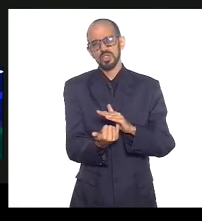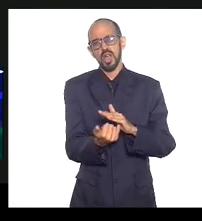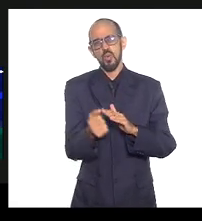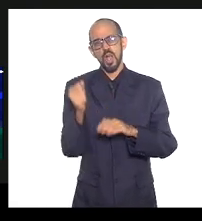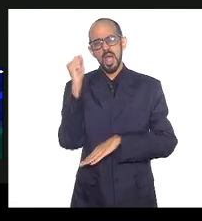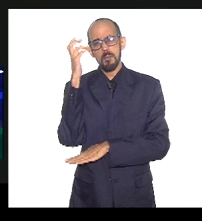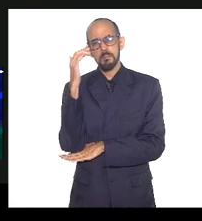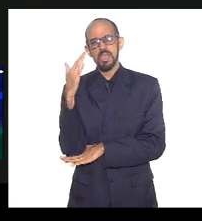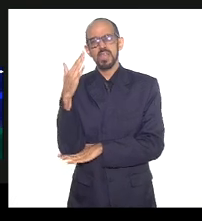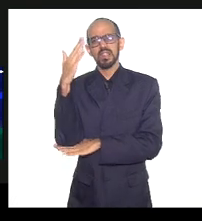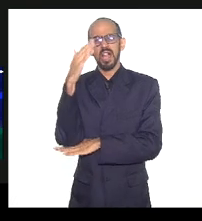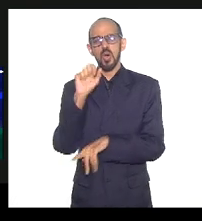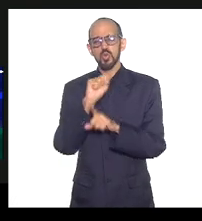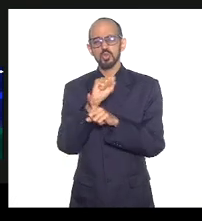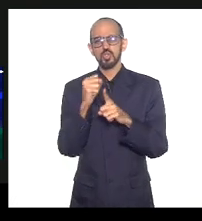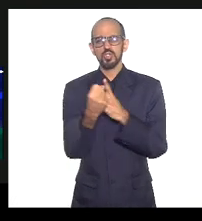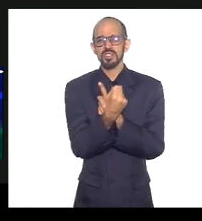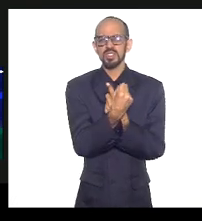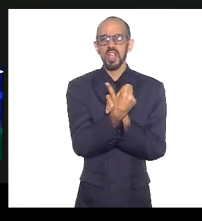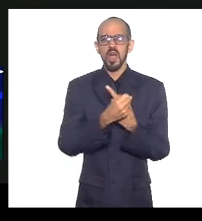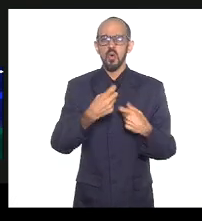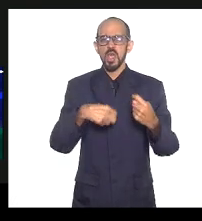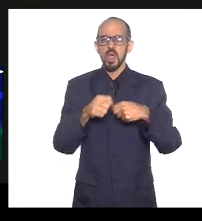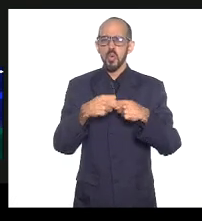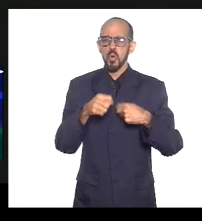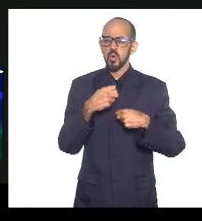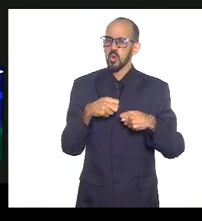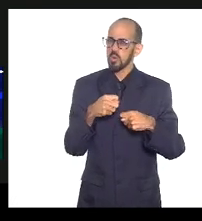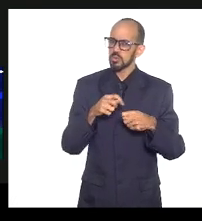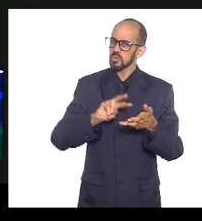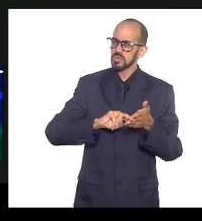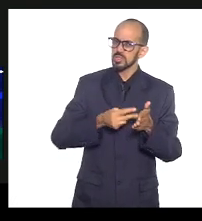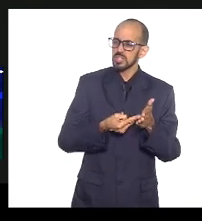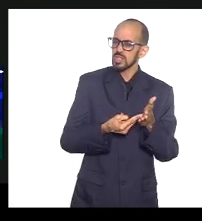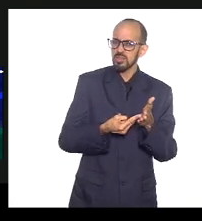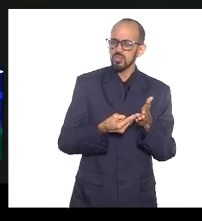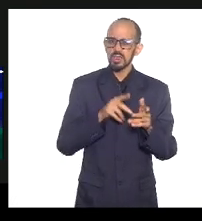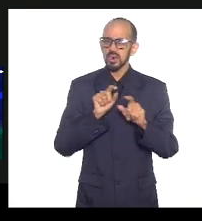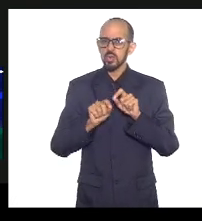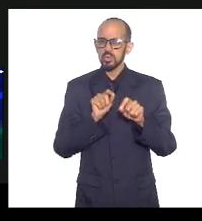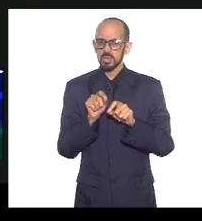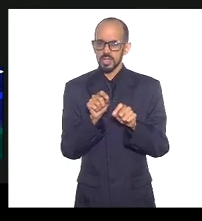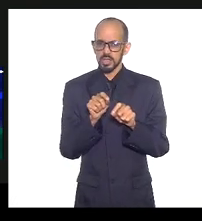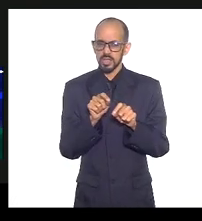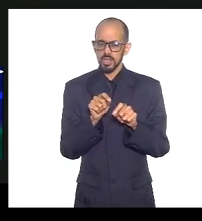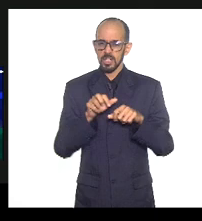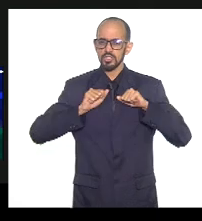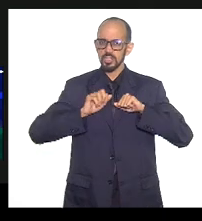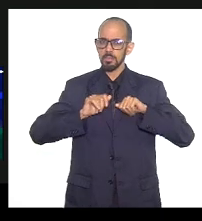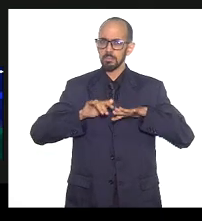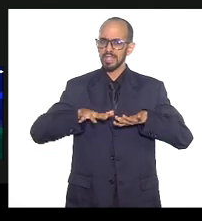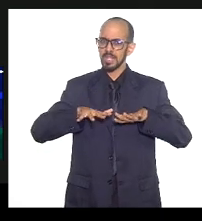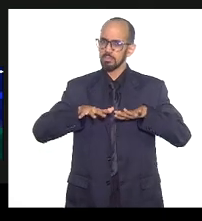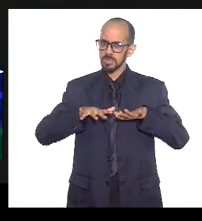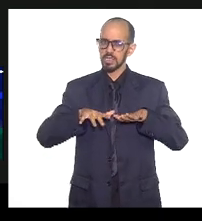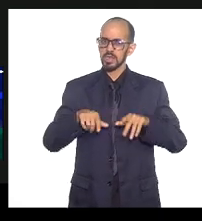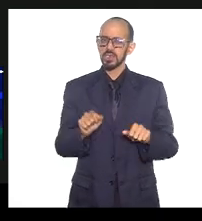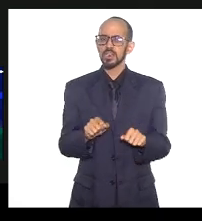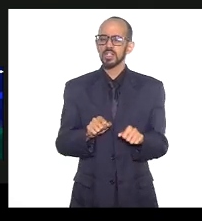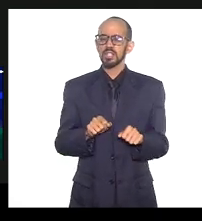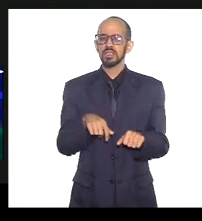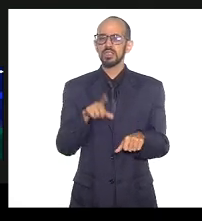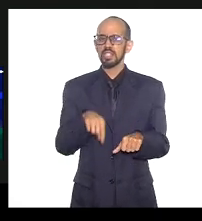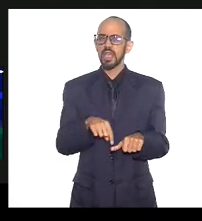ambiental como social como econômico ou seja vivemos pandemia e que